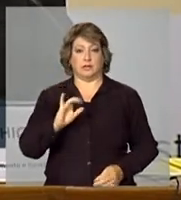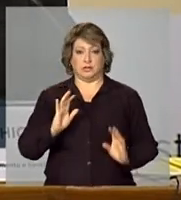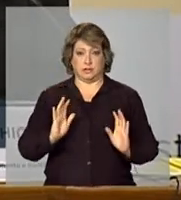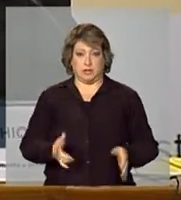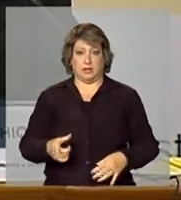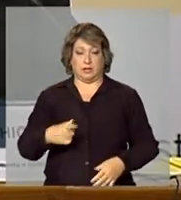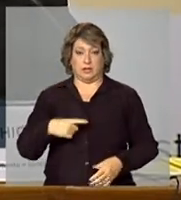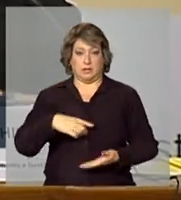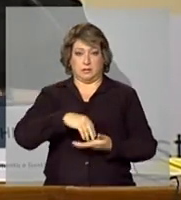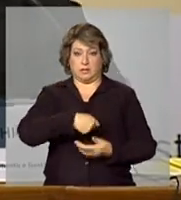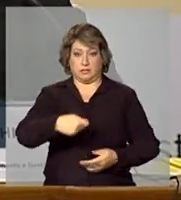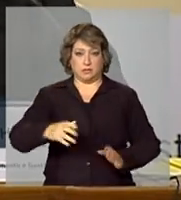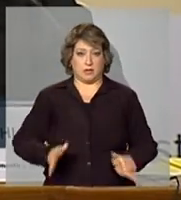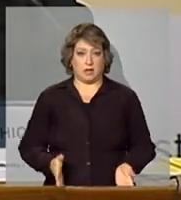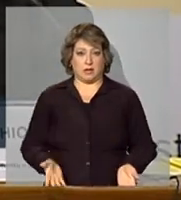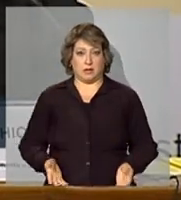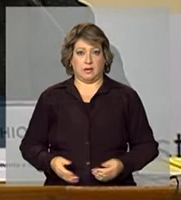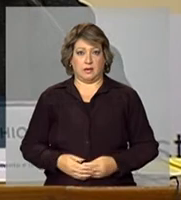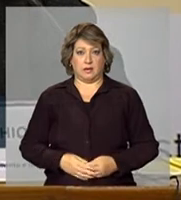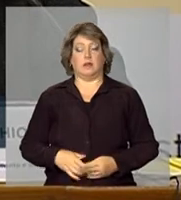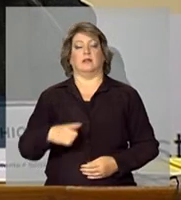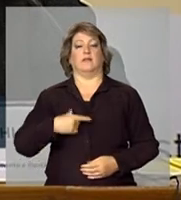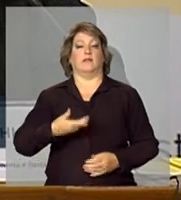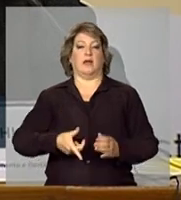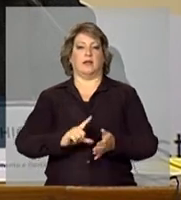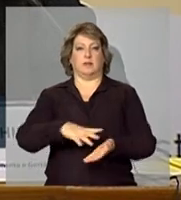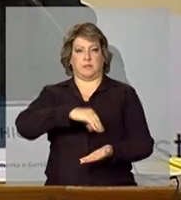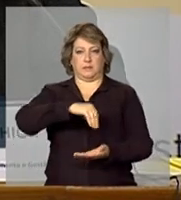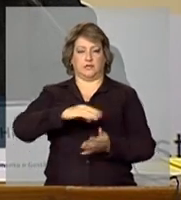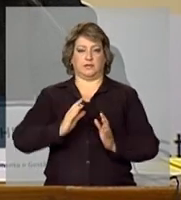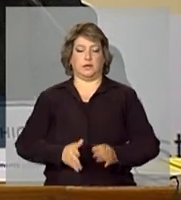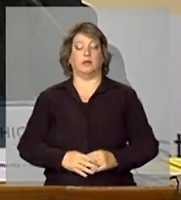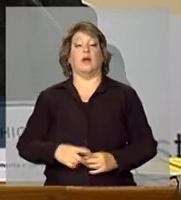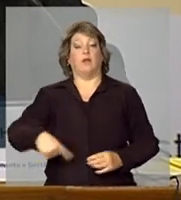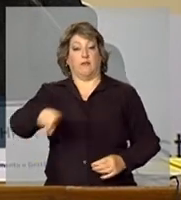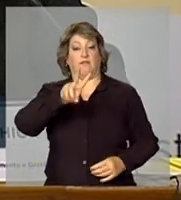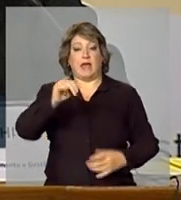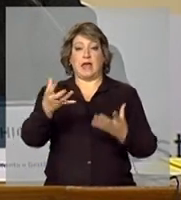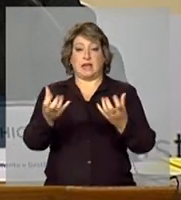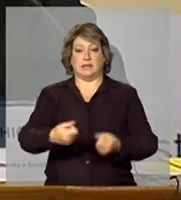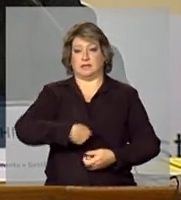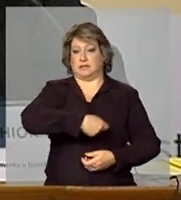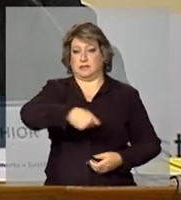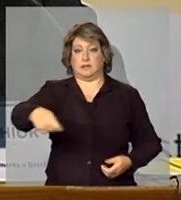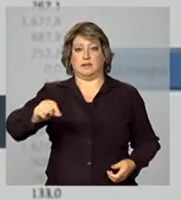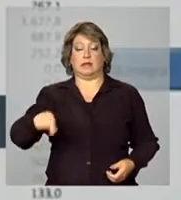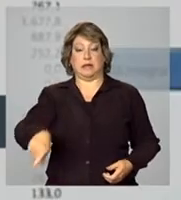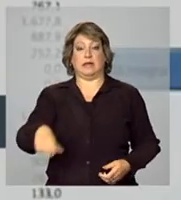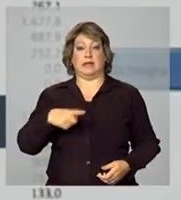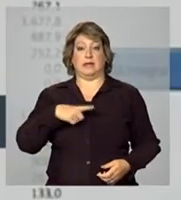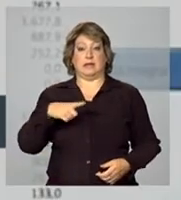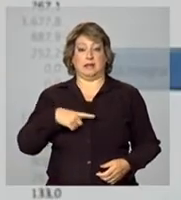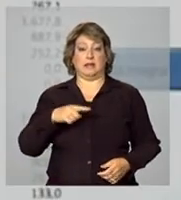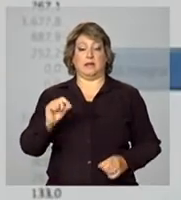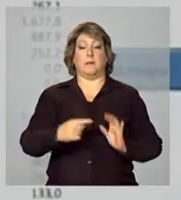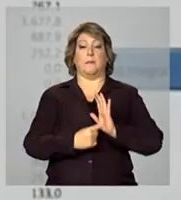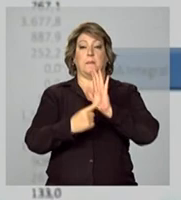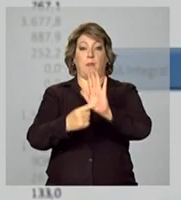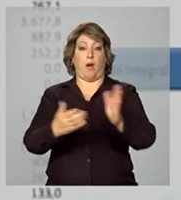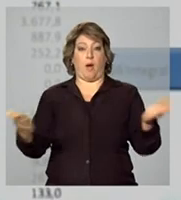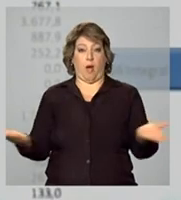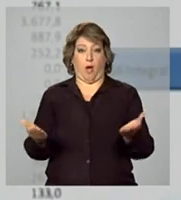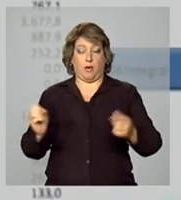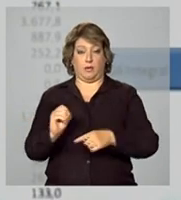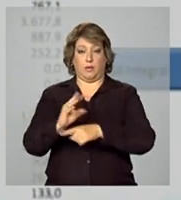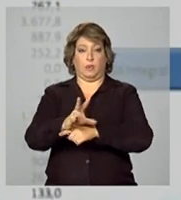foram as cópias e ainda não tava tirando as cópias lá vocês vão receber aqui tá o quadro em relação